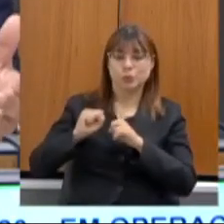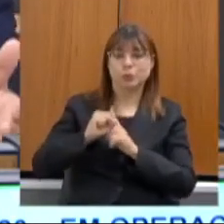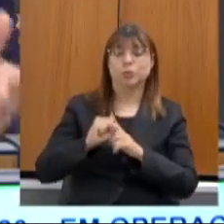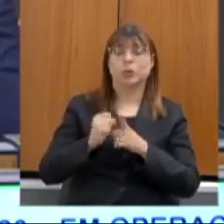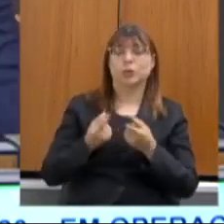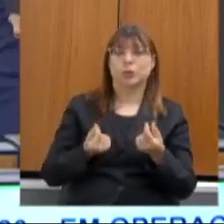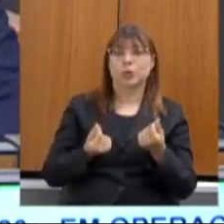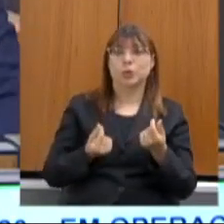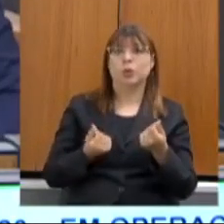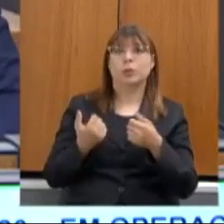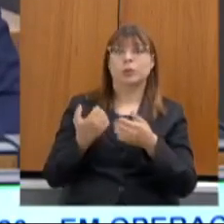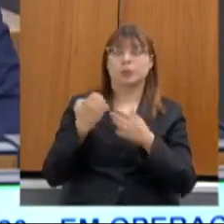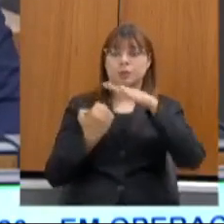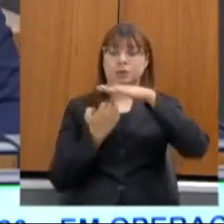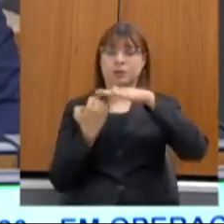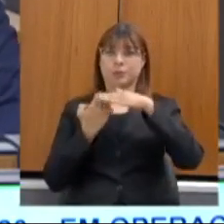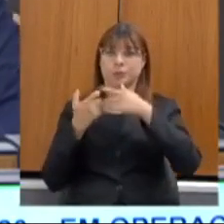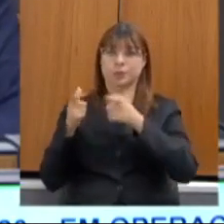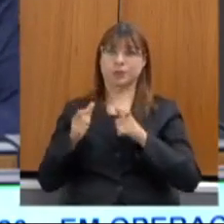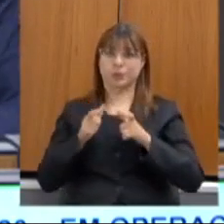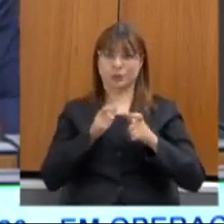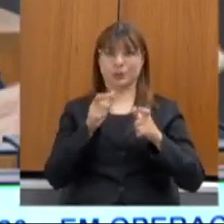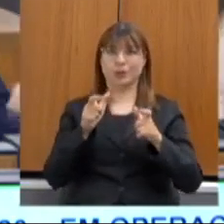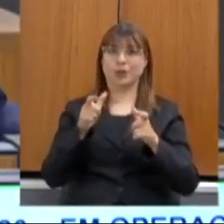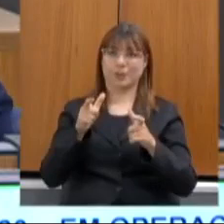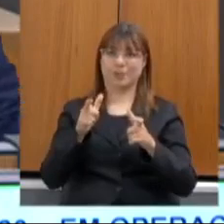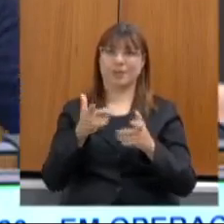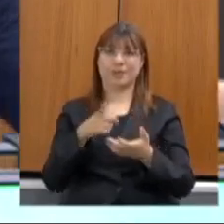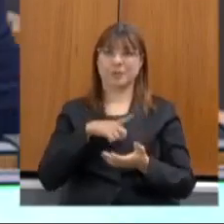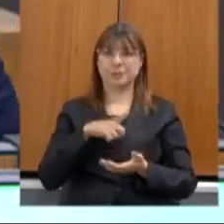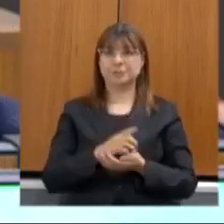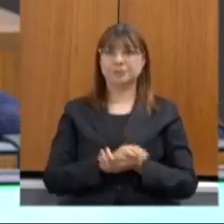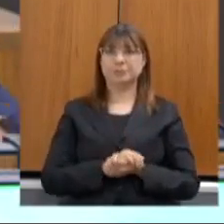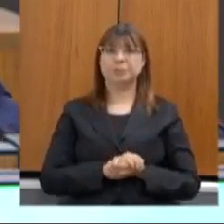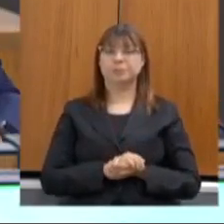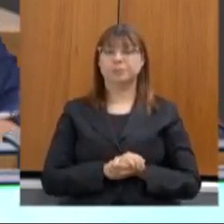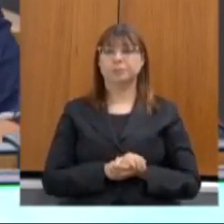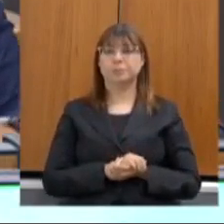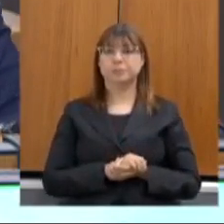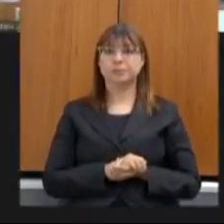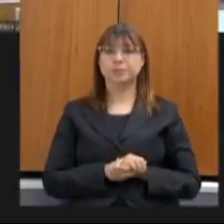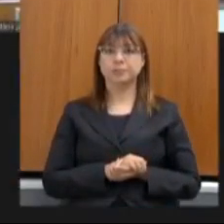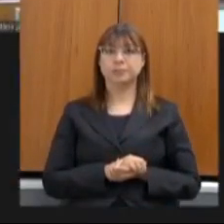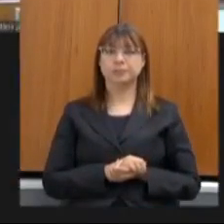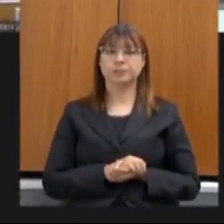dessas empresas nas localidades que elas se instalam pode passar